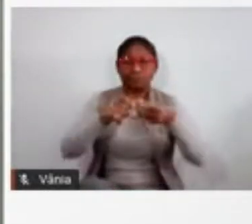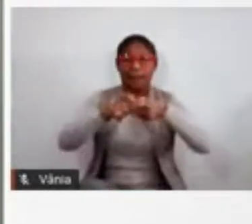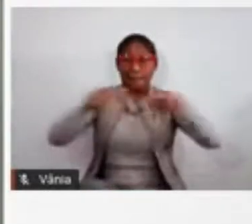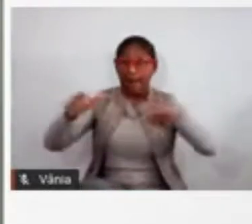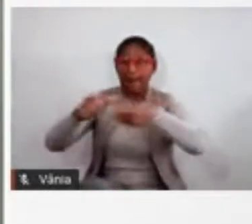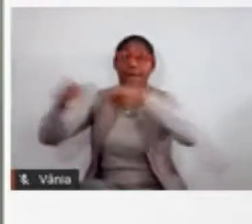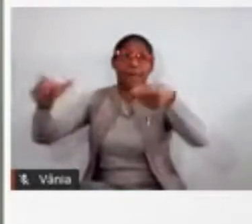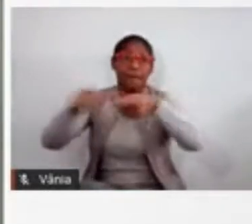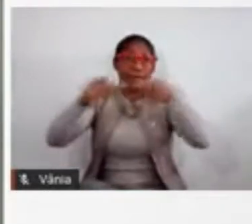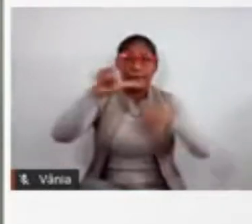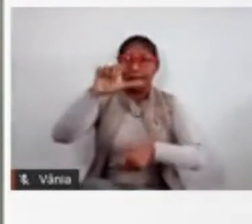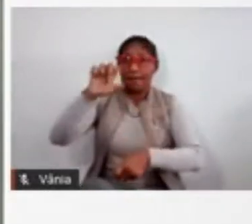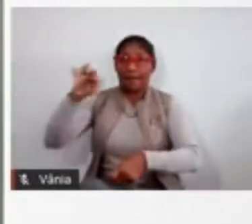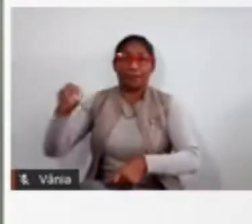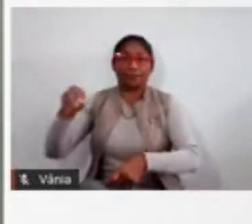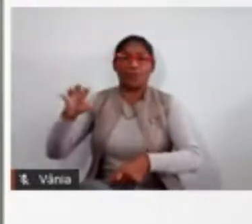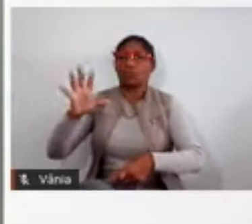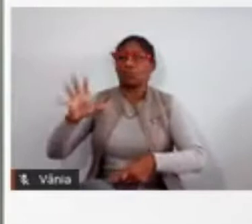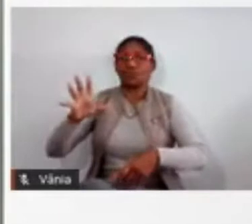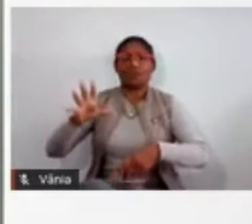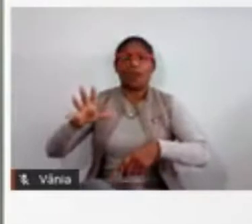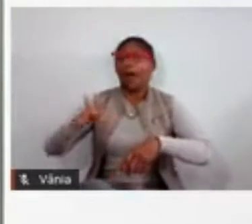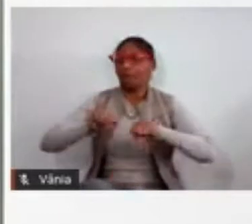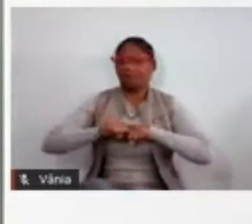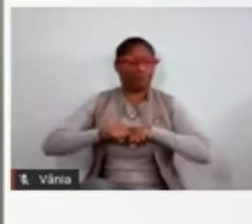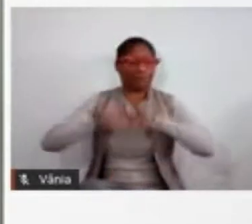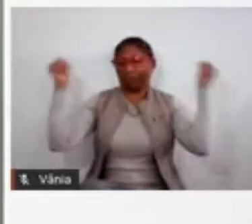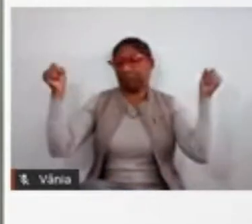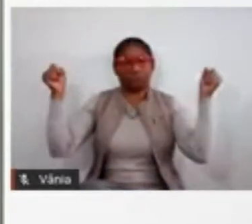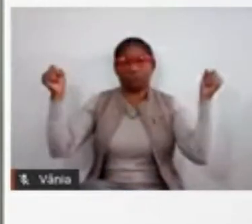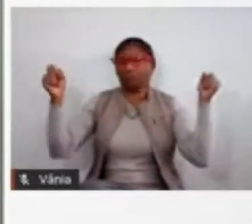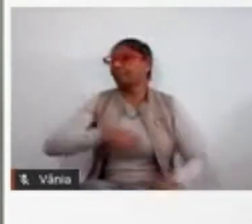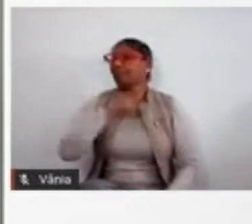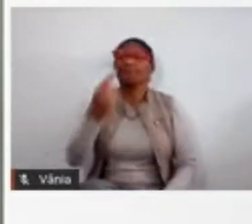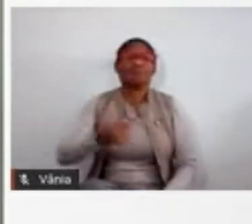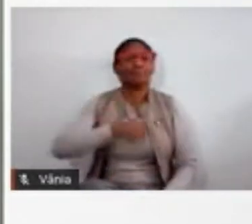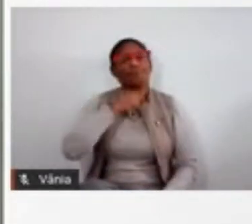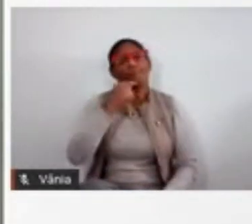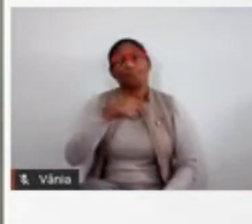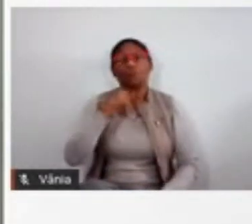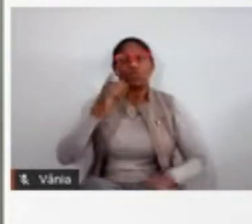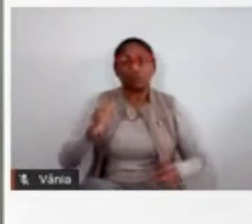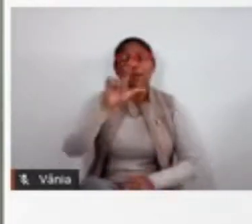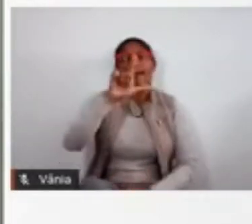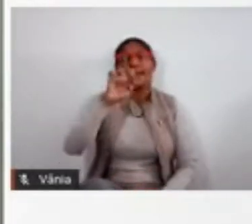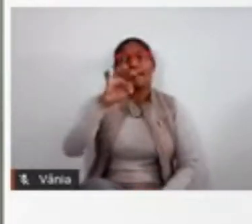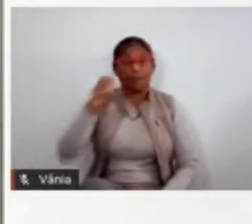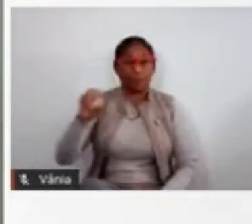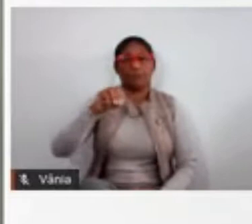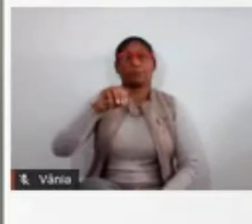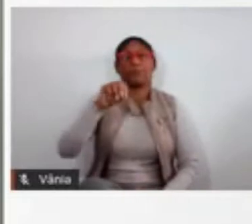que nós fizemos, nós já teríamos esgotado há bastante tempo os leitos de UTI no nosso